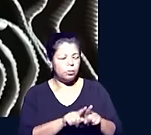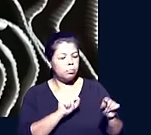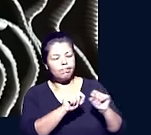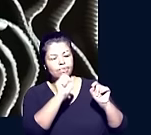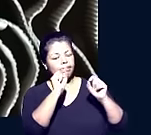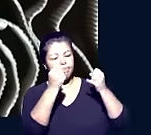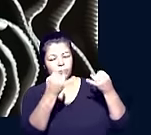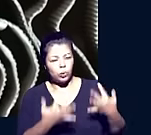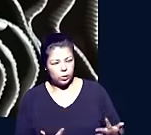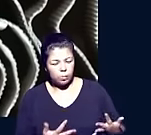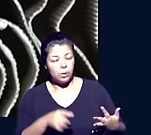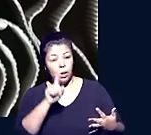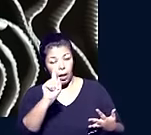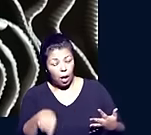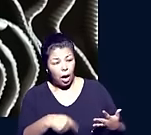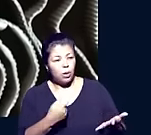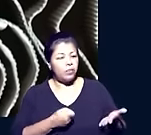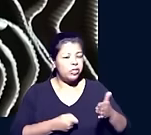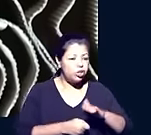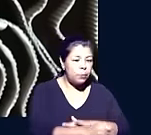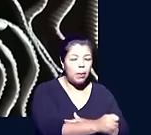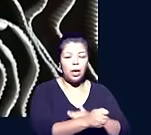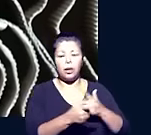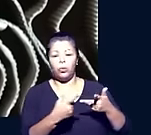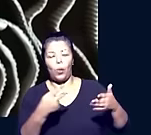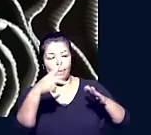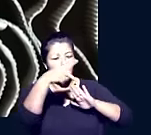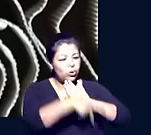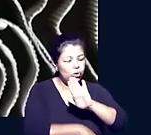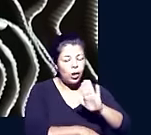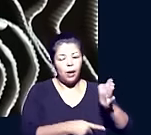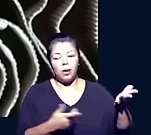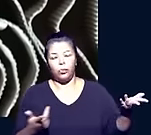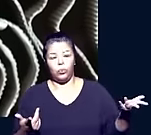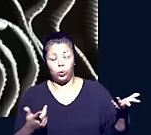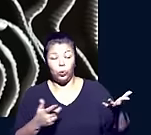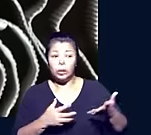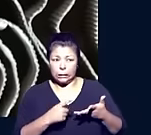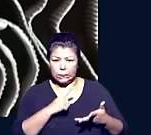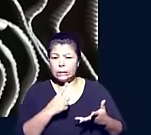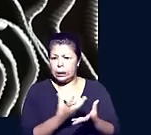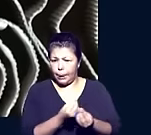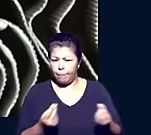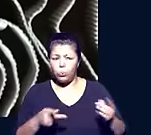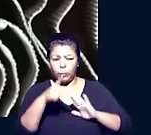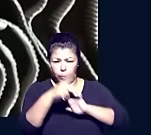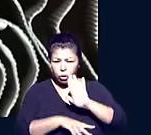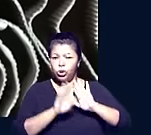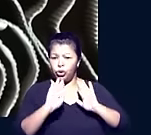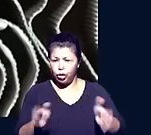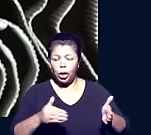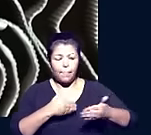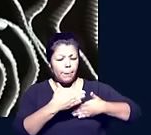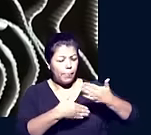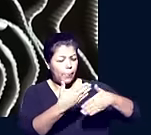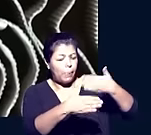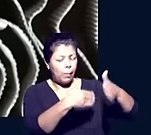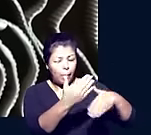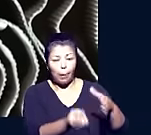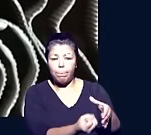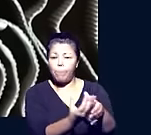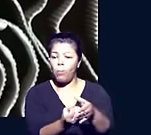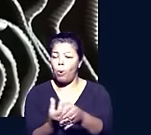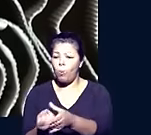de investimentos que os estados deram esses projetos muitos estão em andamento muitos surtiram efeito e a gente